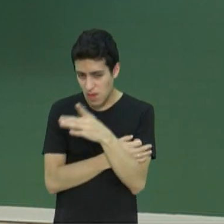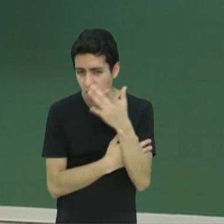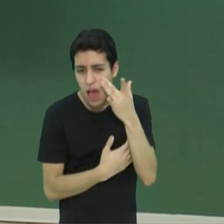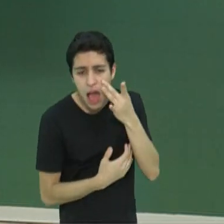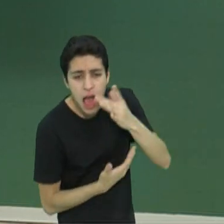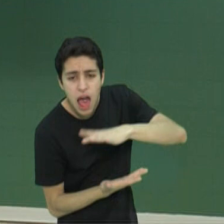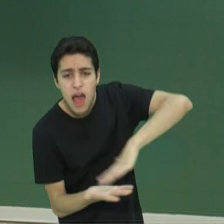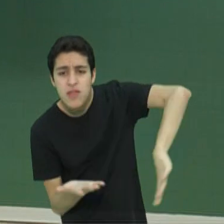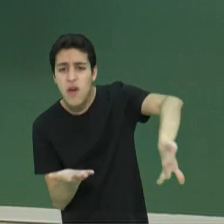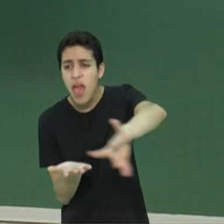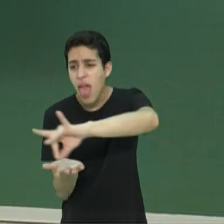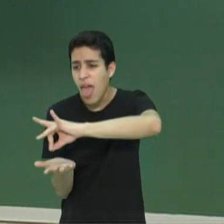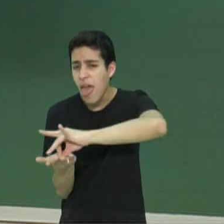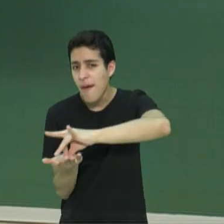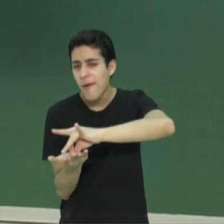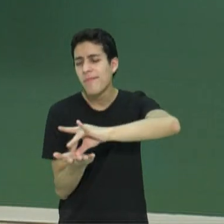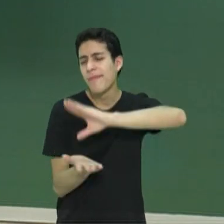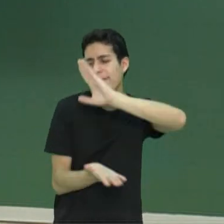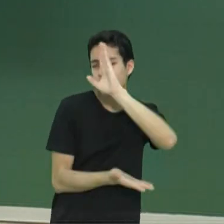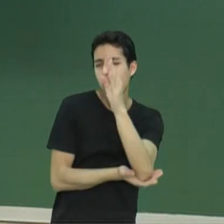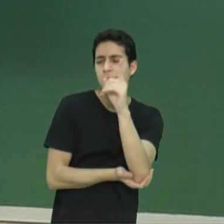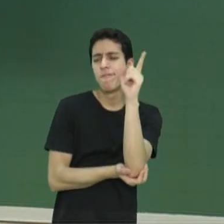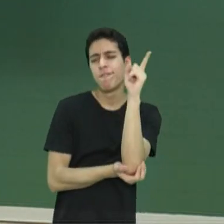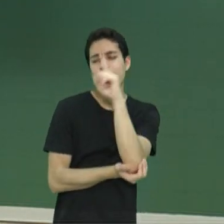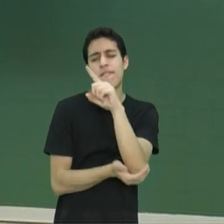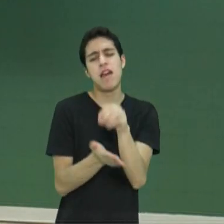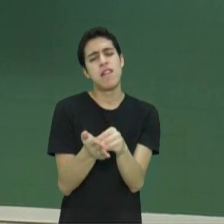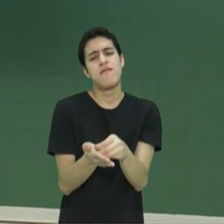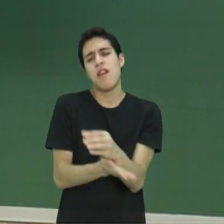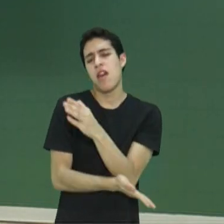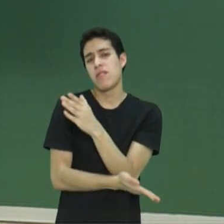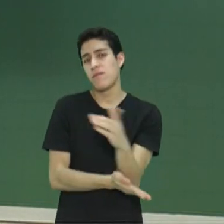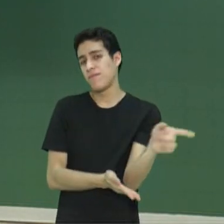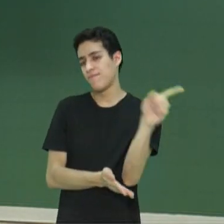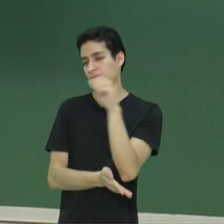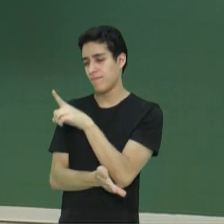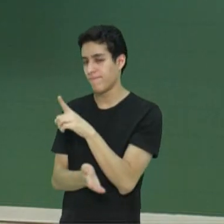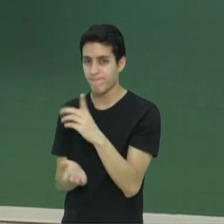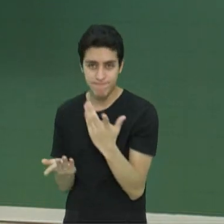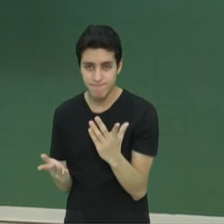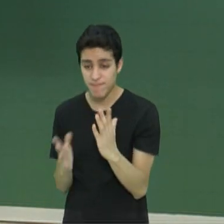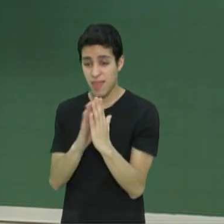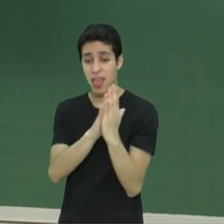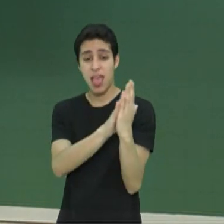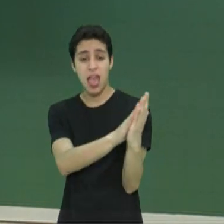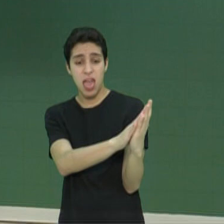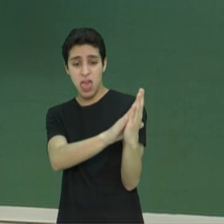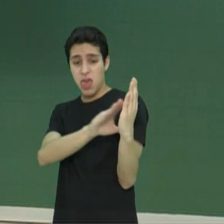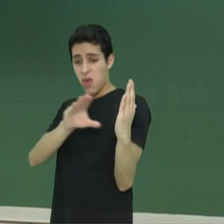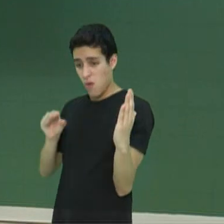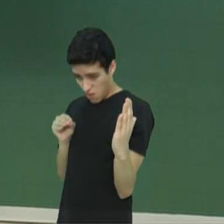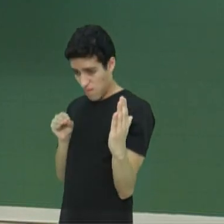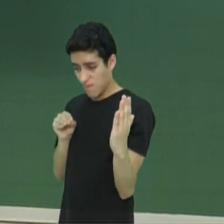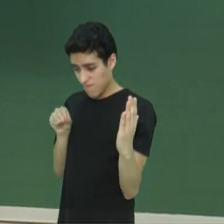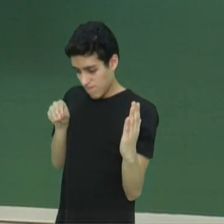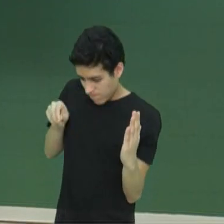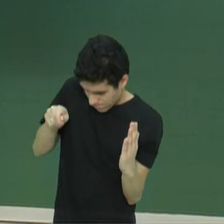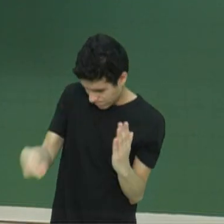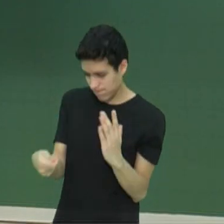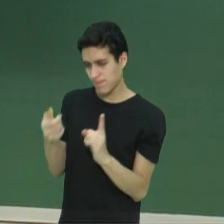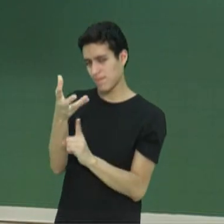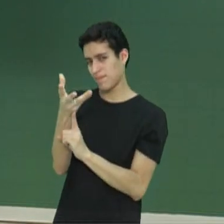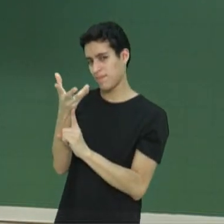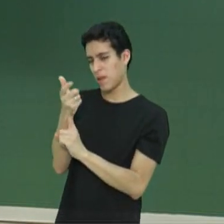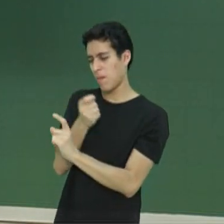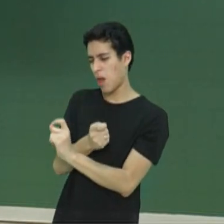do mundo real, já com algumas imperfeições, variações, etc. E a cópia desse gato do mundo real, que é, no